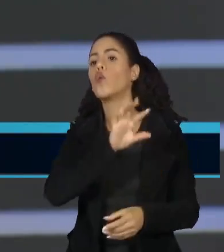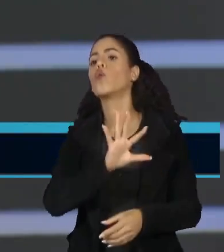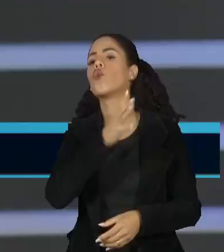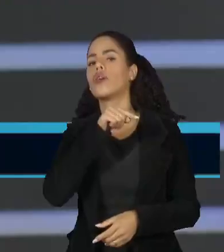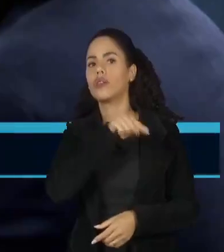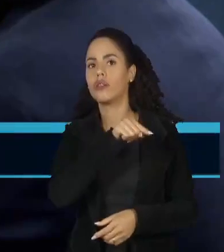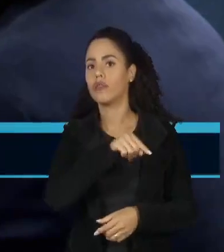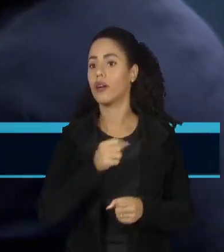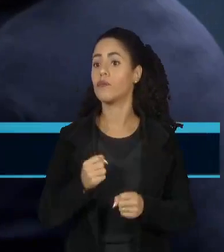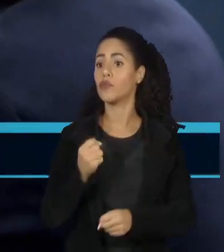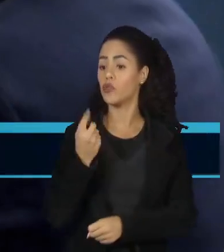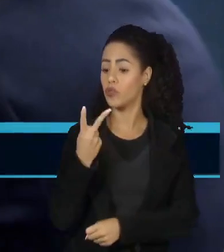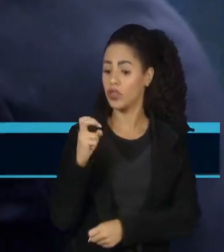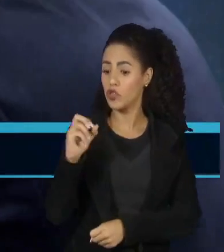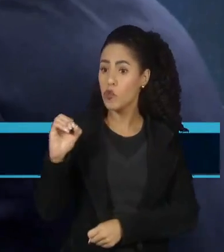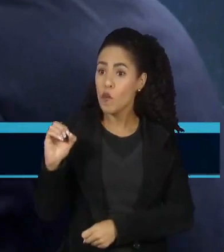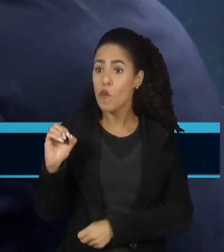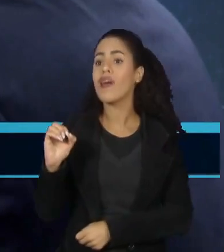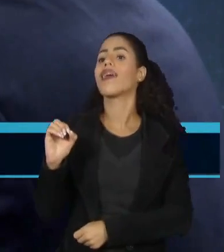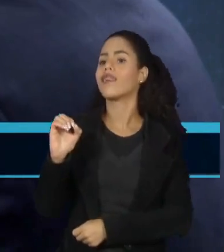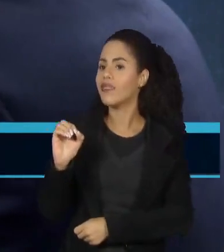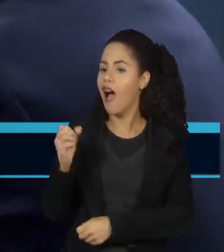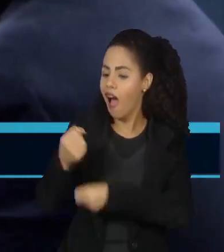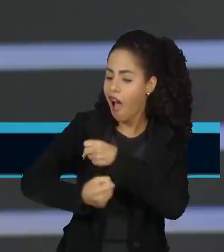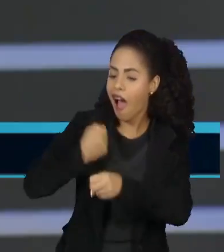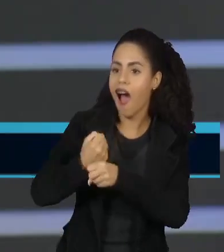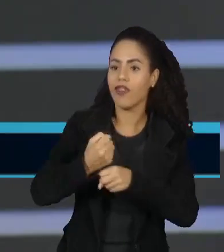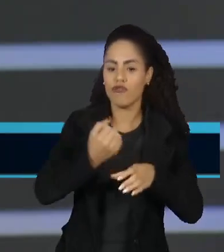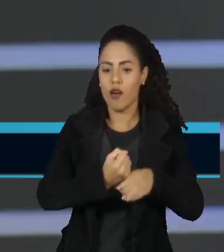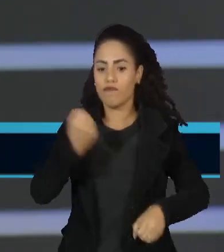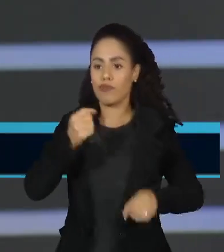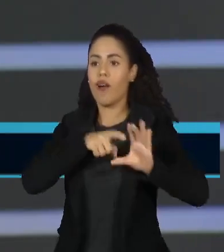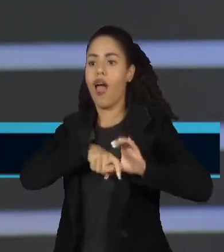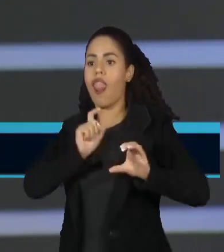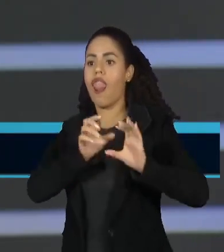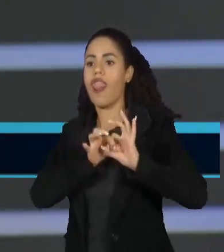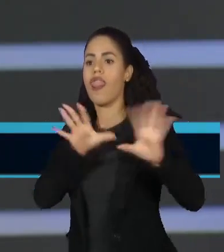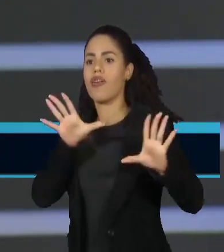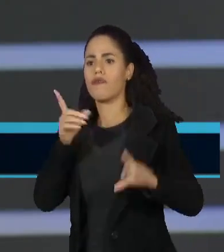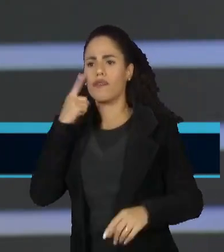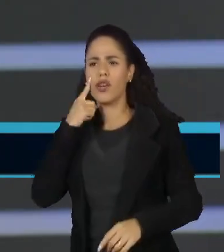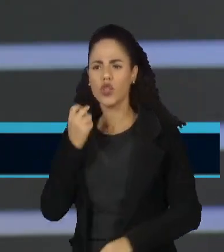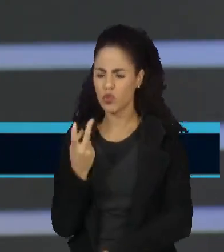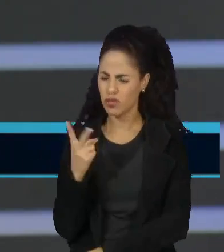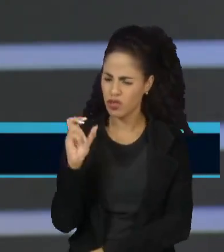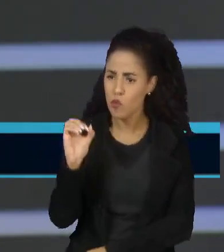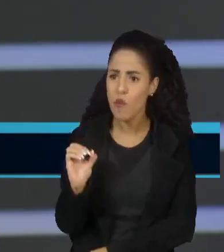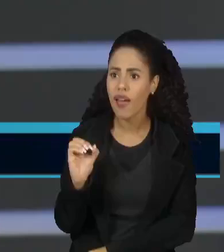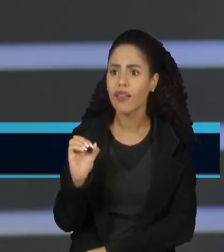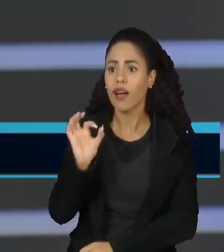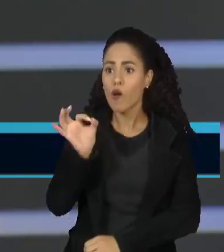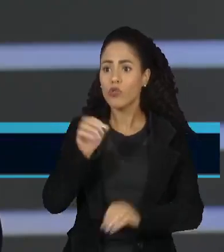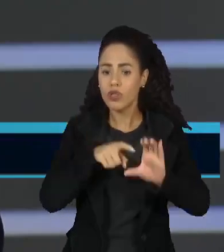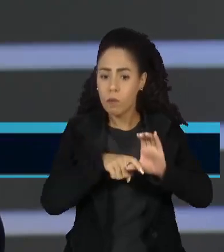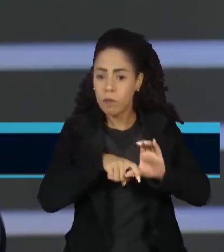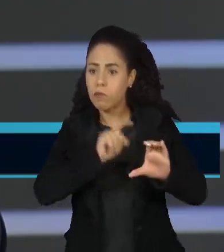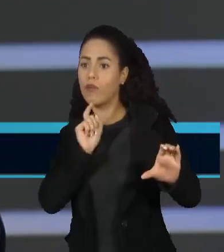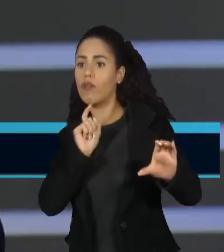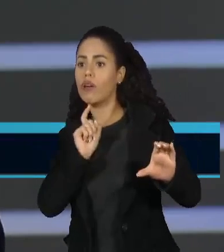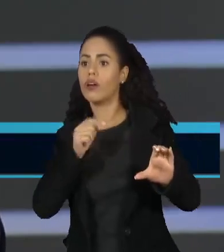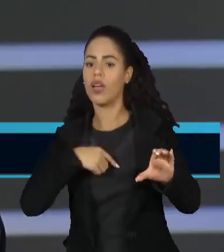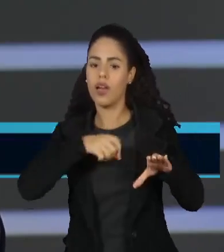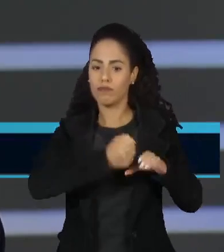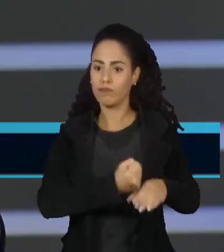comemora 250 anos da independência. Você imagina 250 anos da independência tendo o Biden inimigo